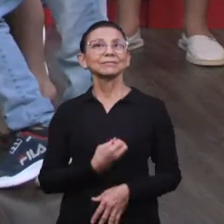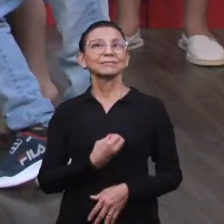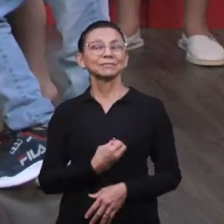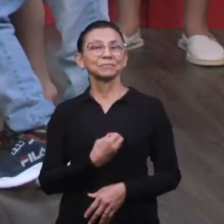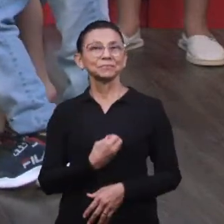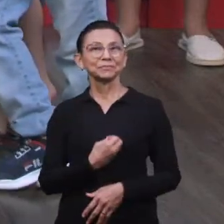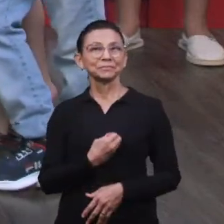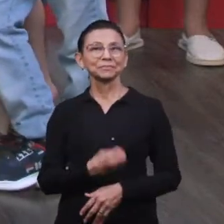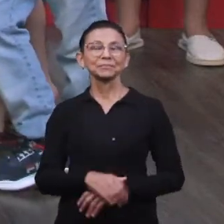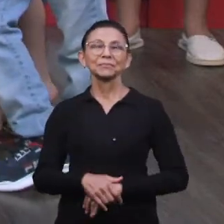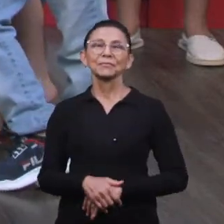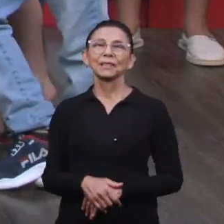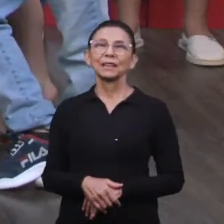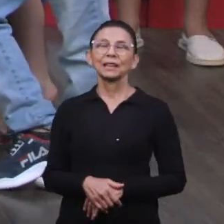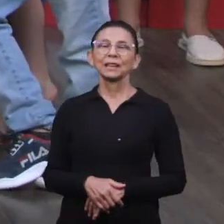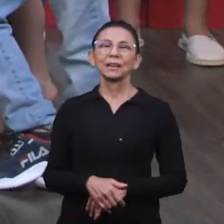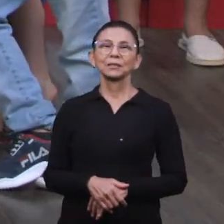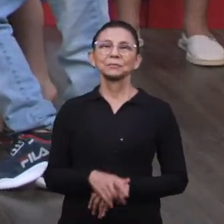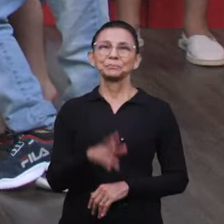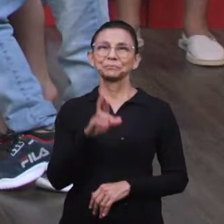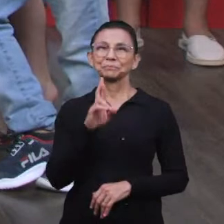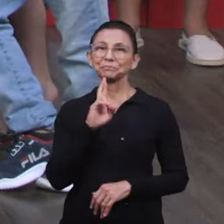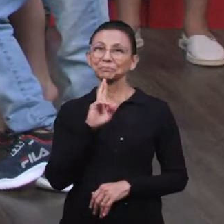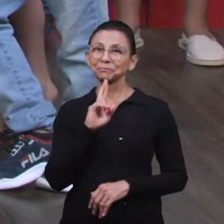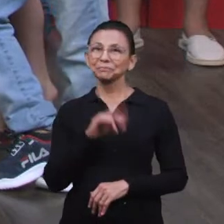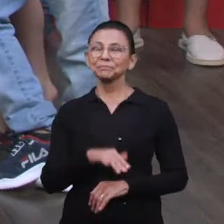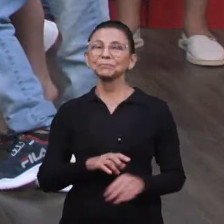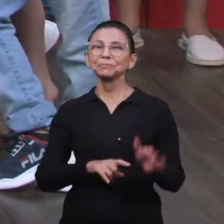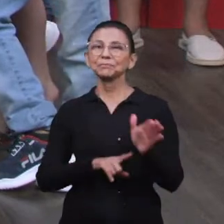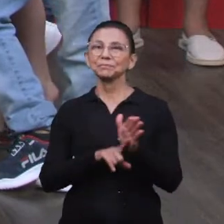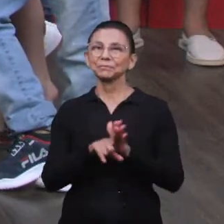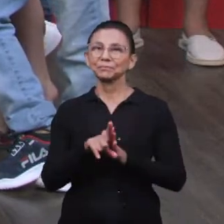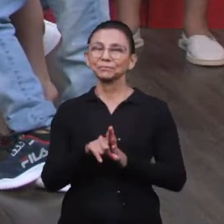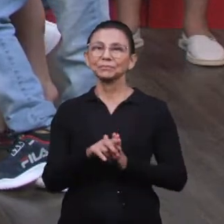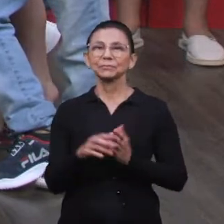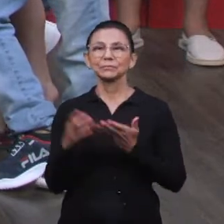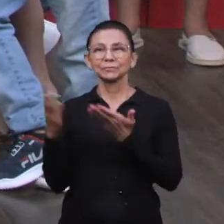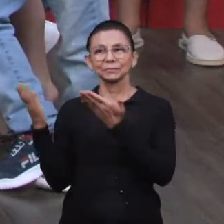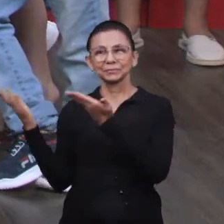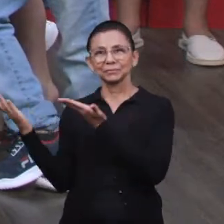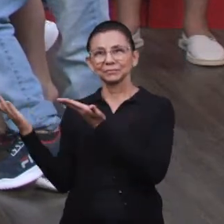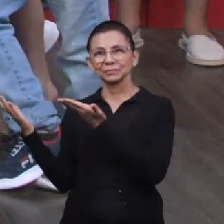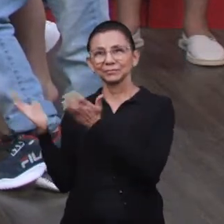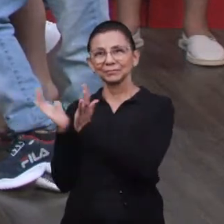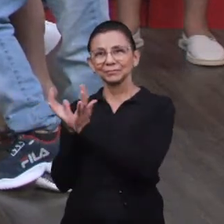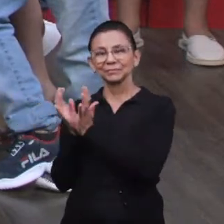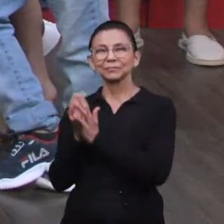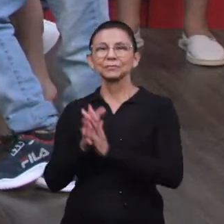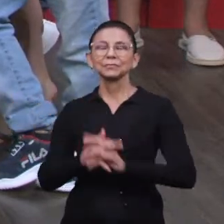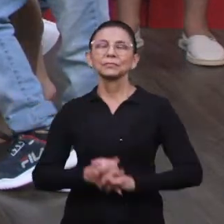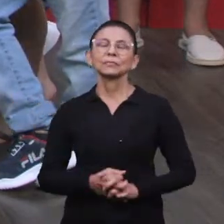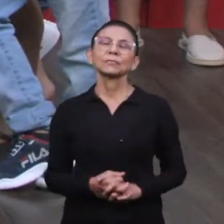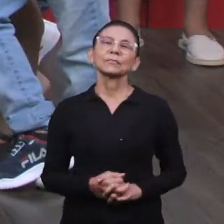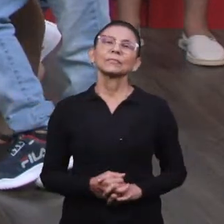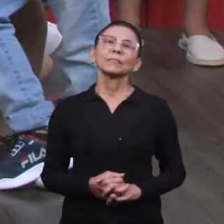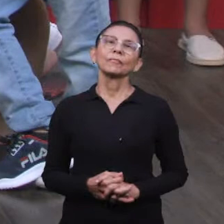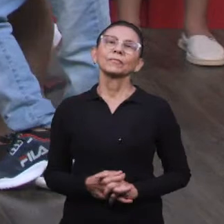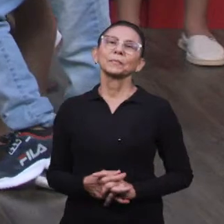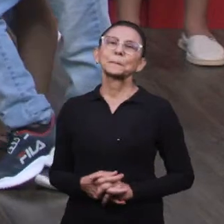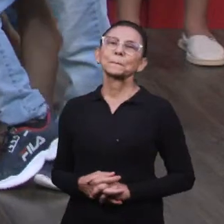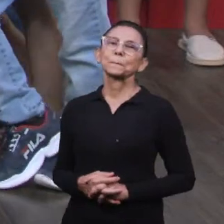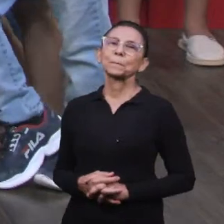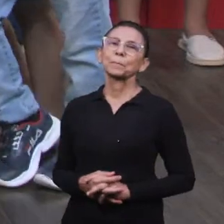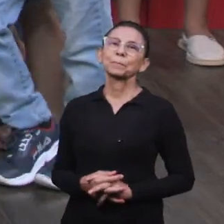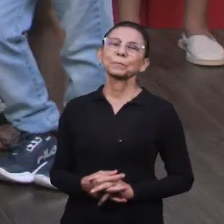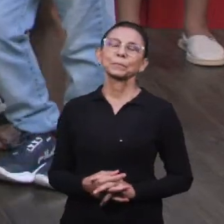participar com os irmãos aqui da resposta à nossa pergunta para crianças, intermediários e adolescentes. E eu vou fazer a eles agora